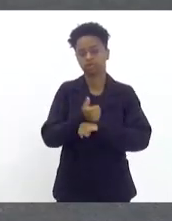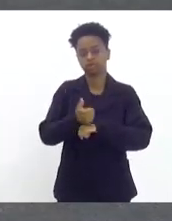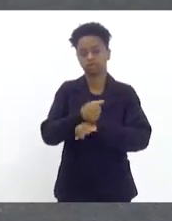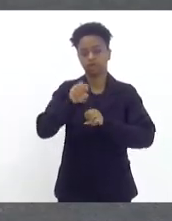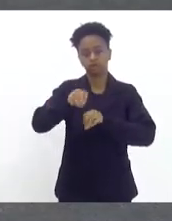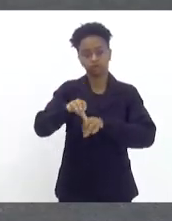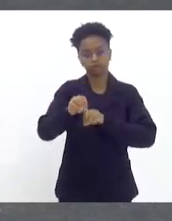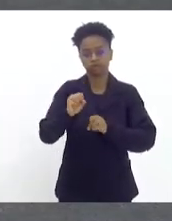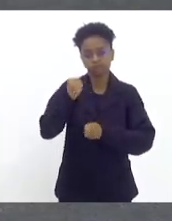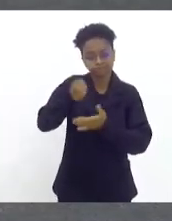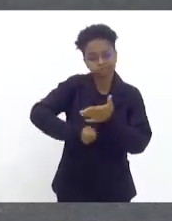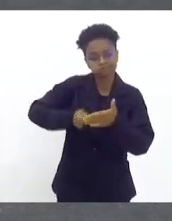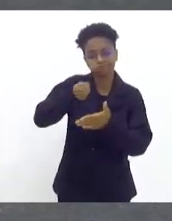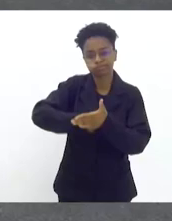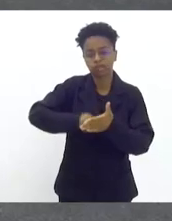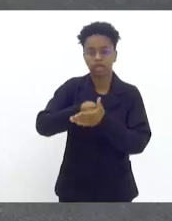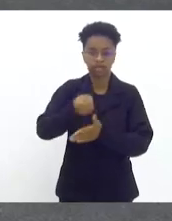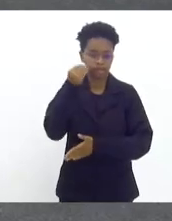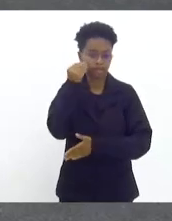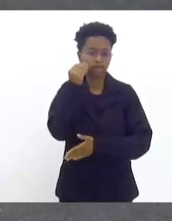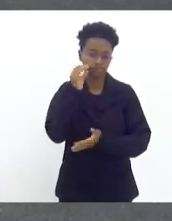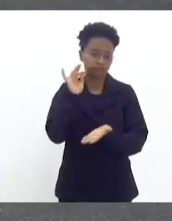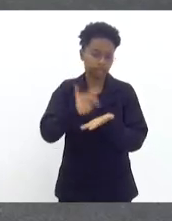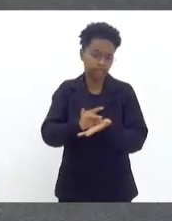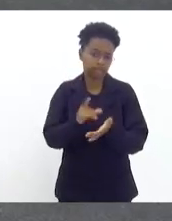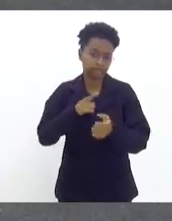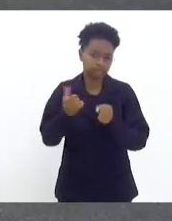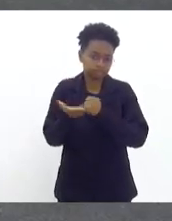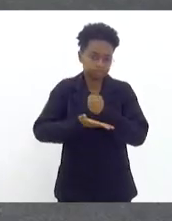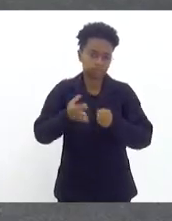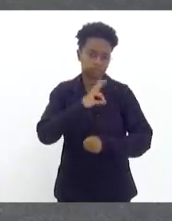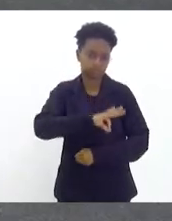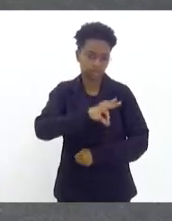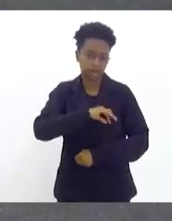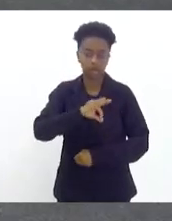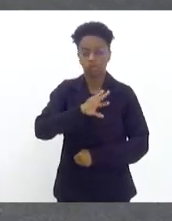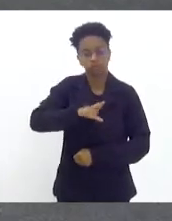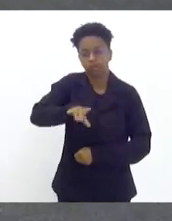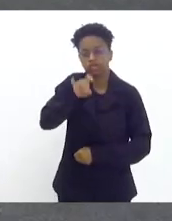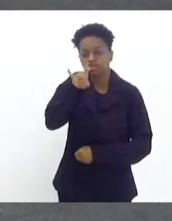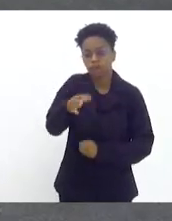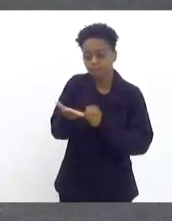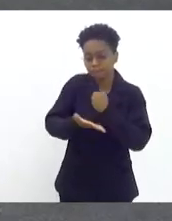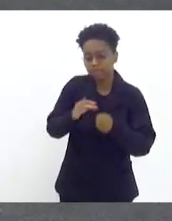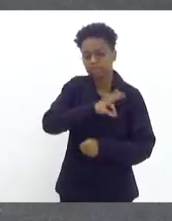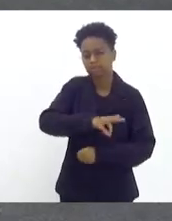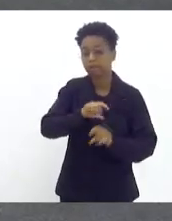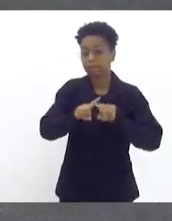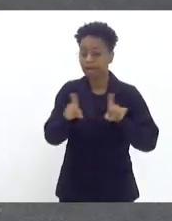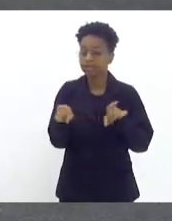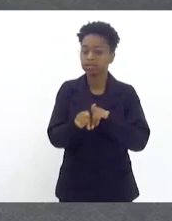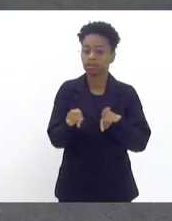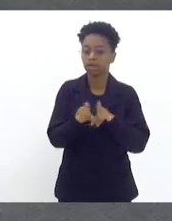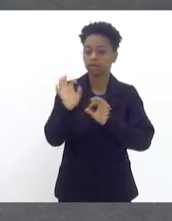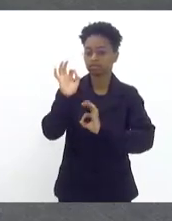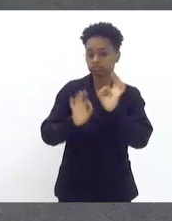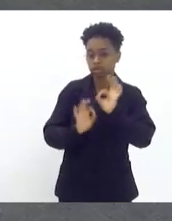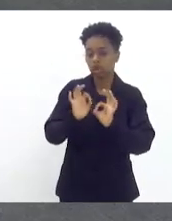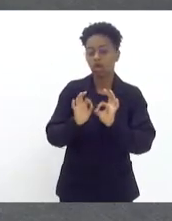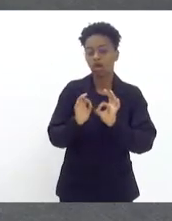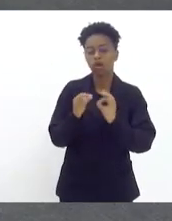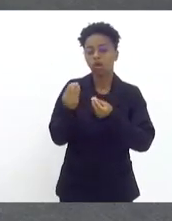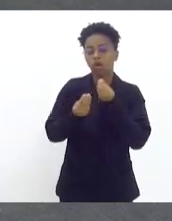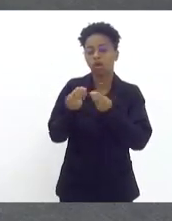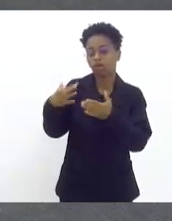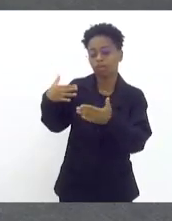lutando para que o piso fosse realidade tão bem não apenas o piso mas a recomposição do plano de cargos